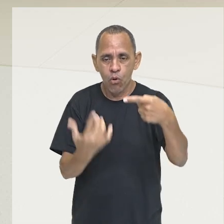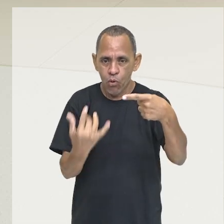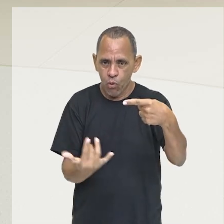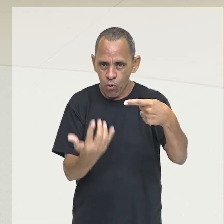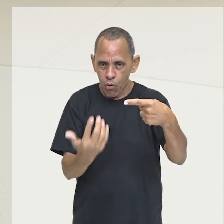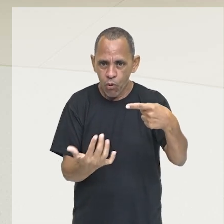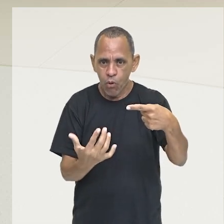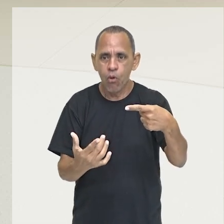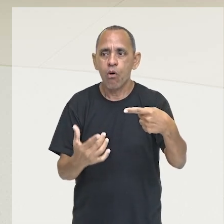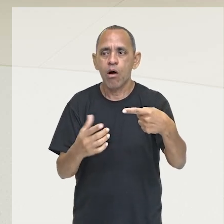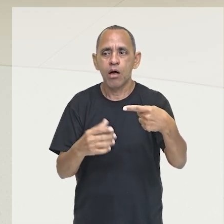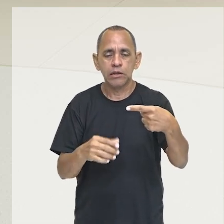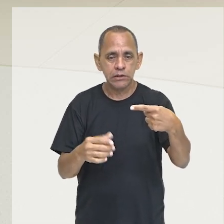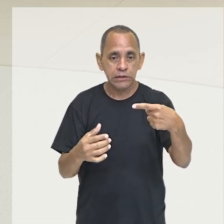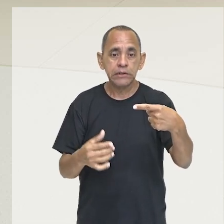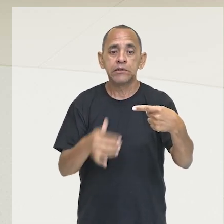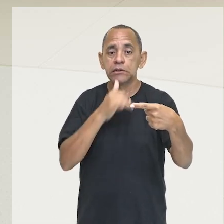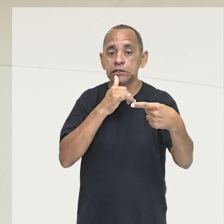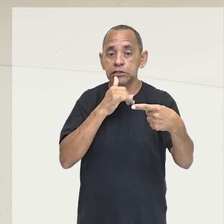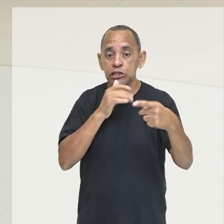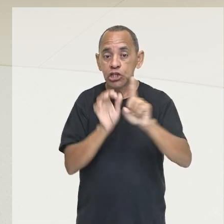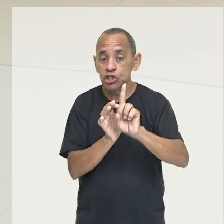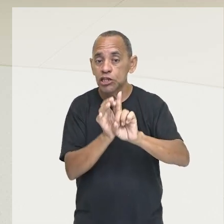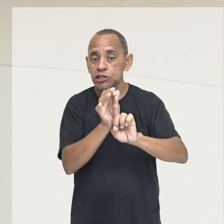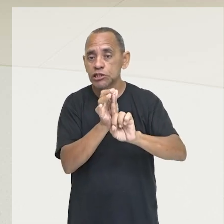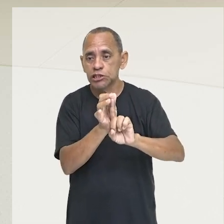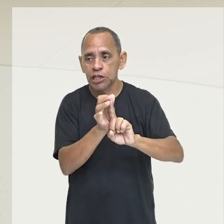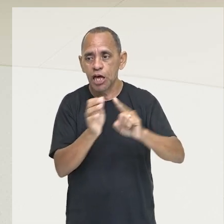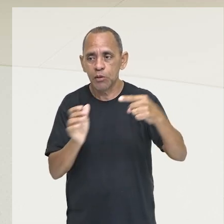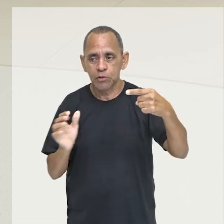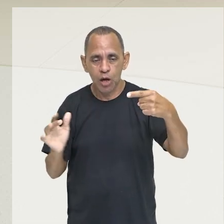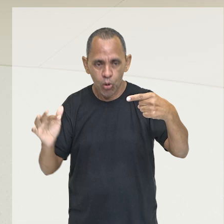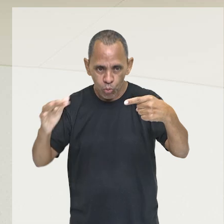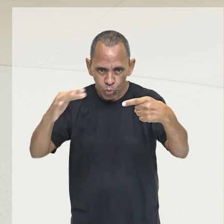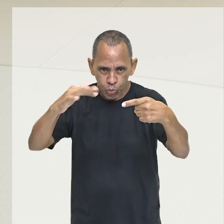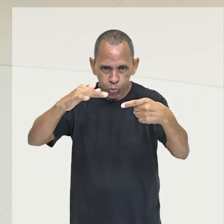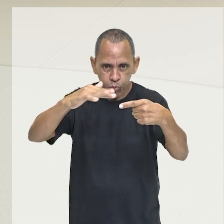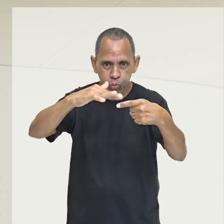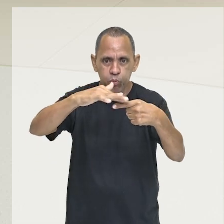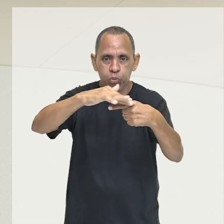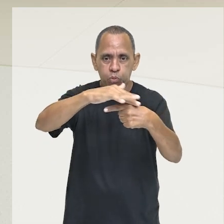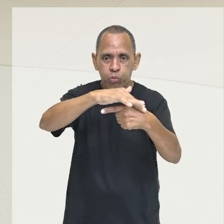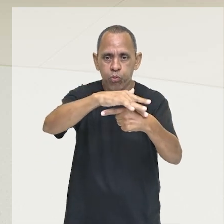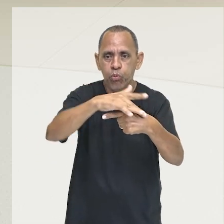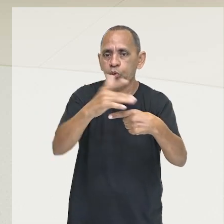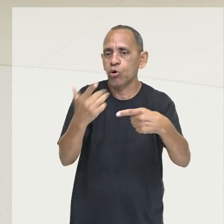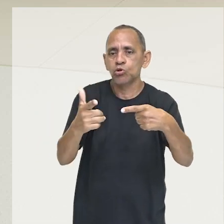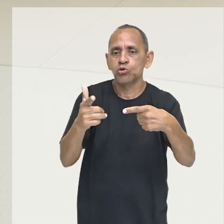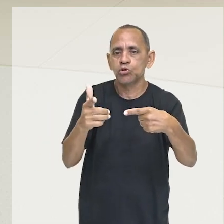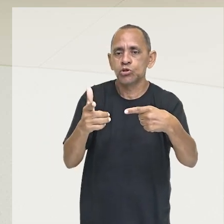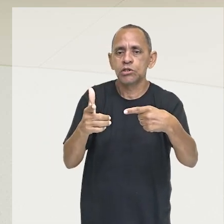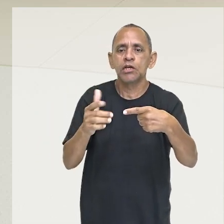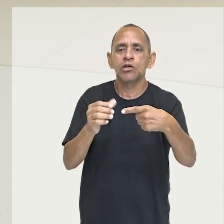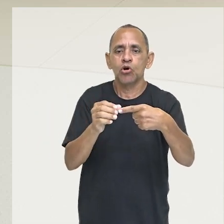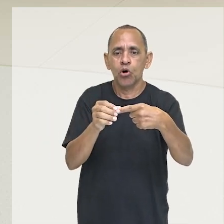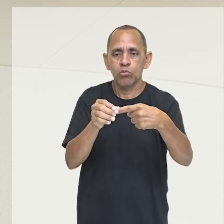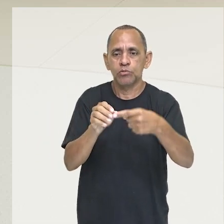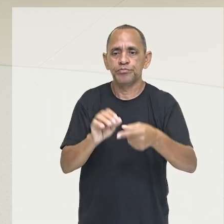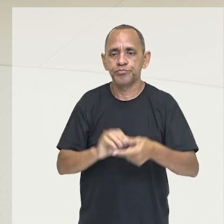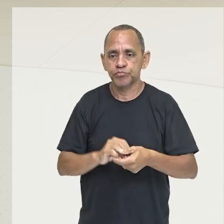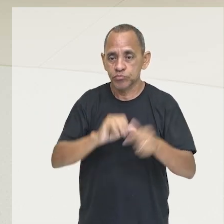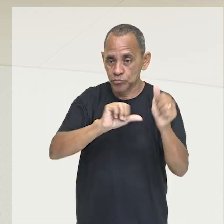térmica passando o quê? De partícula para partícula, sem que haja transferência de